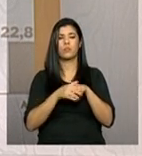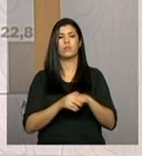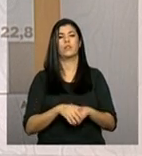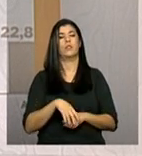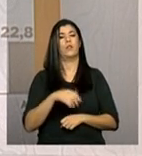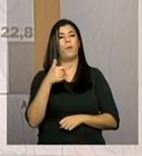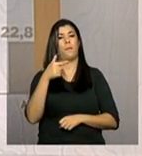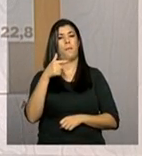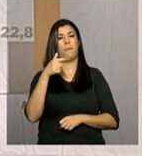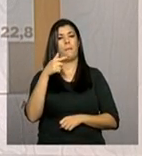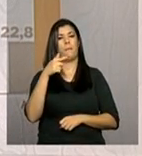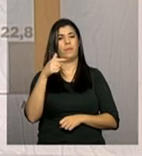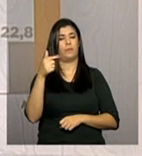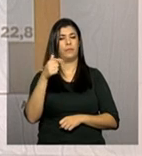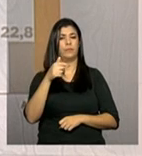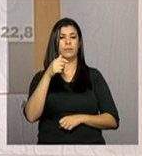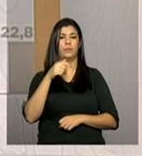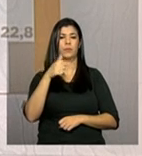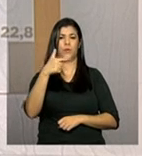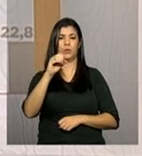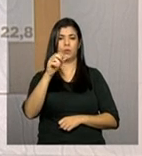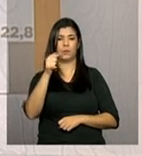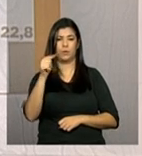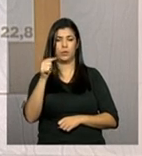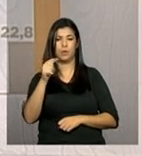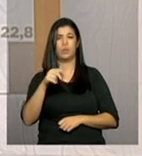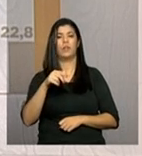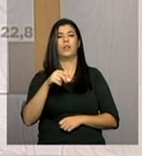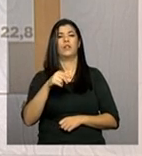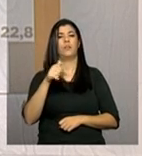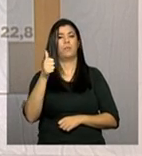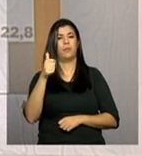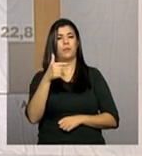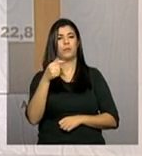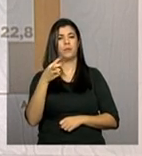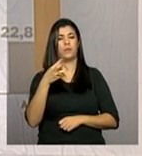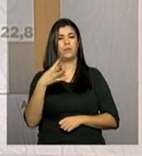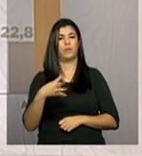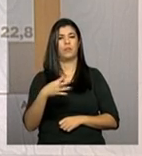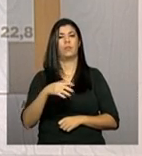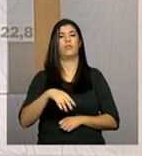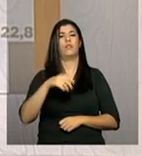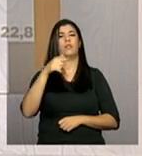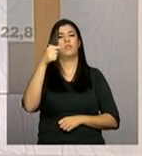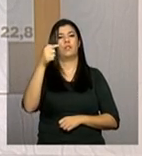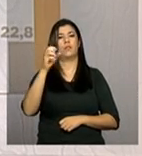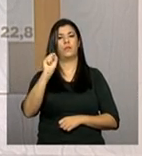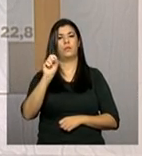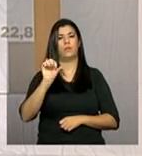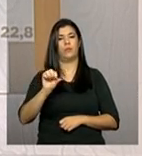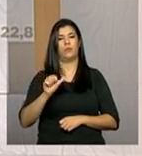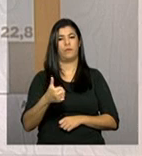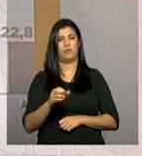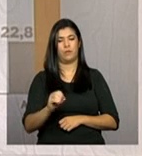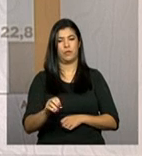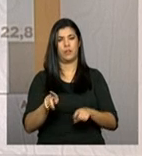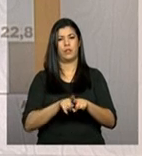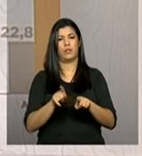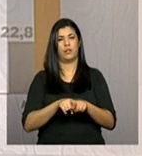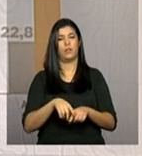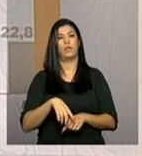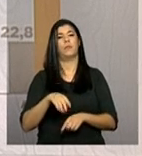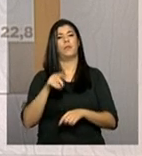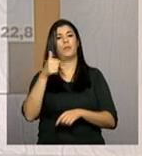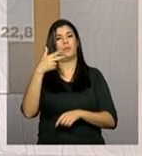1, 2007, o primeiro ano, segundo, terceiro e quarto, 7, 8, 9 e 10, e em laranja as